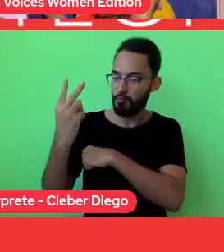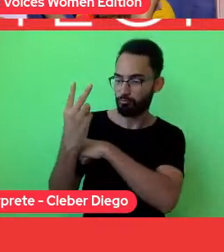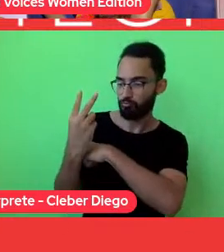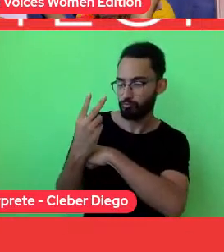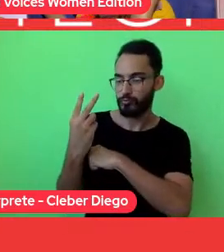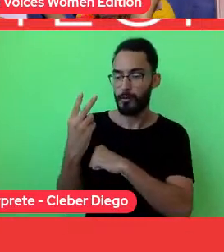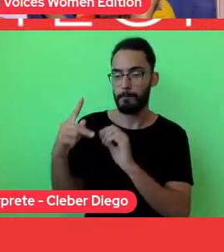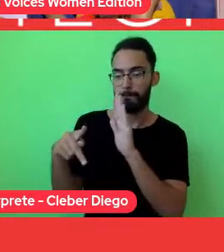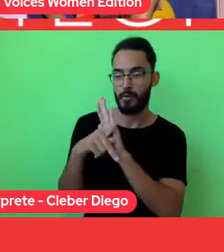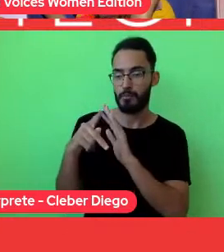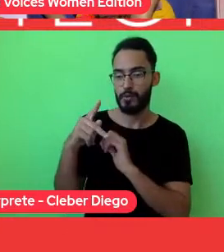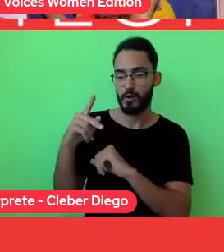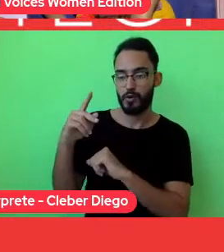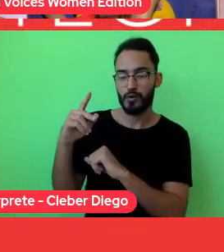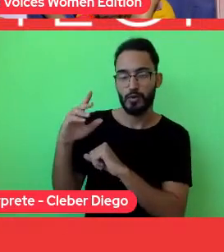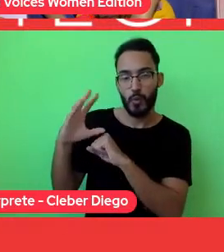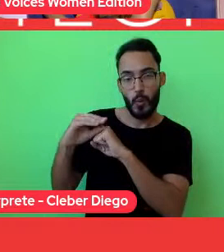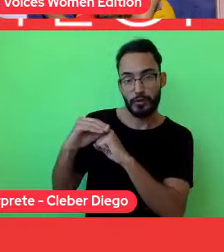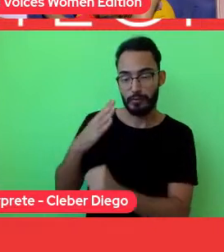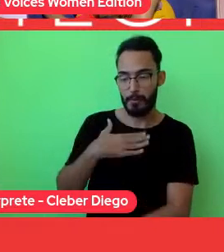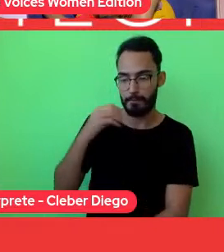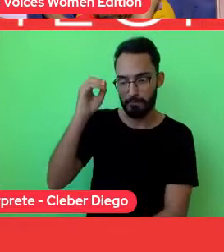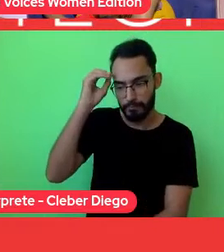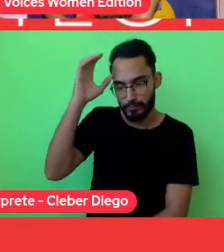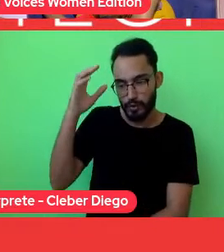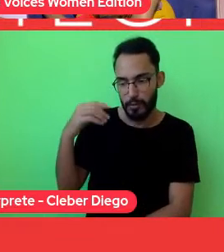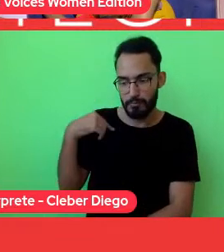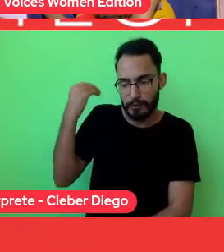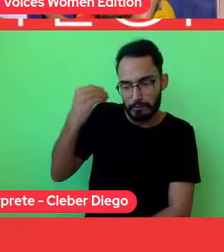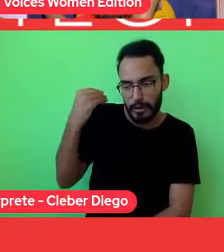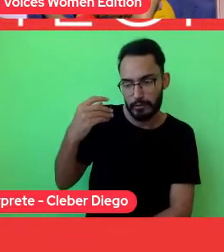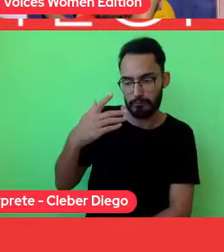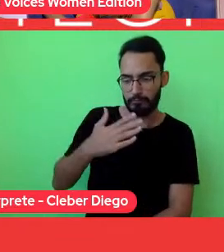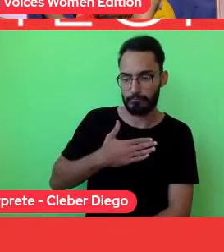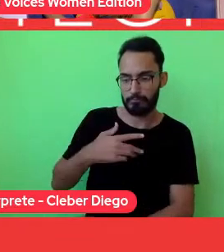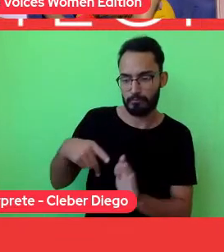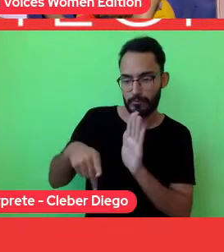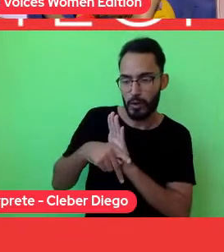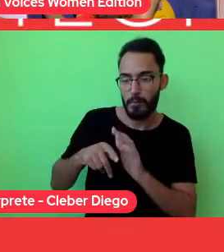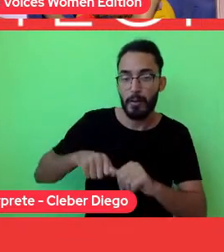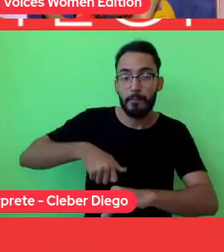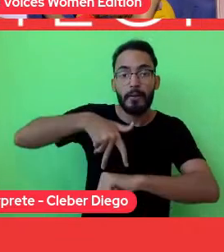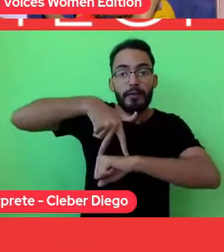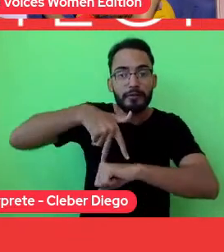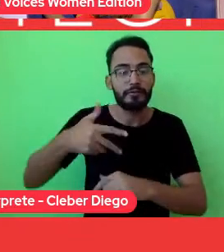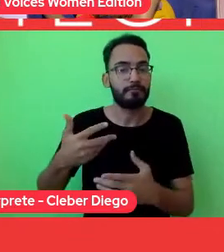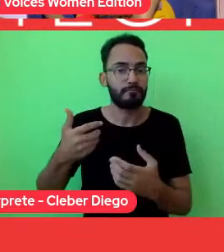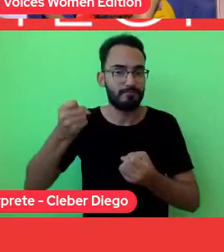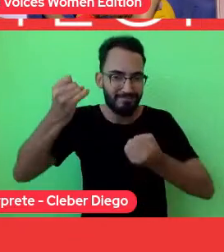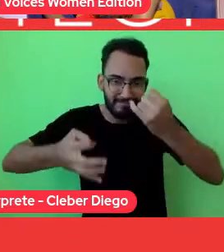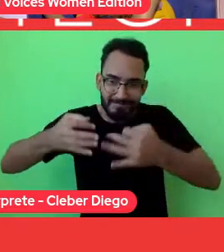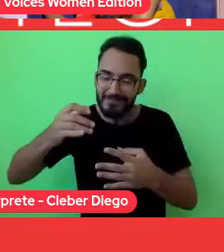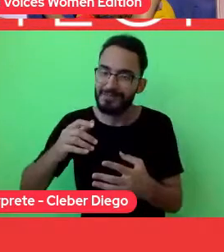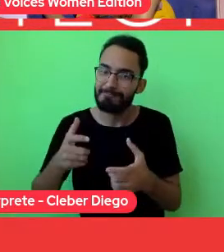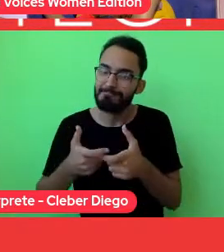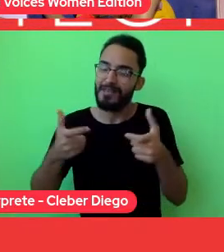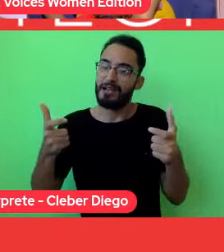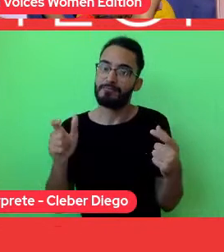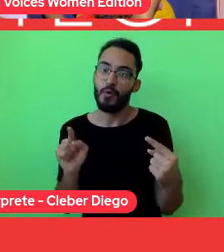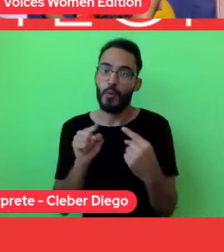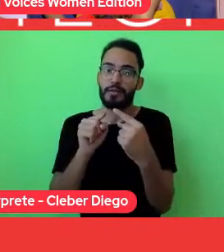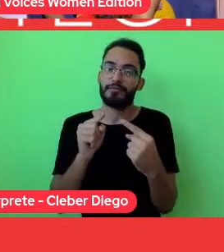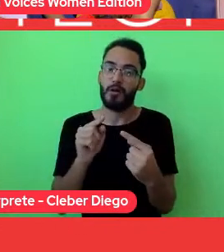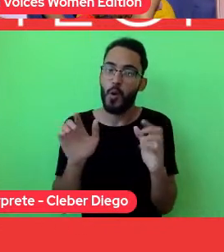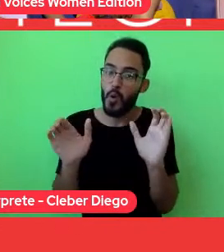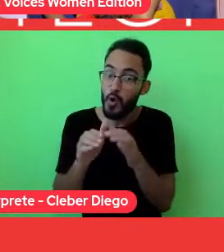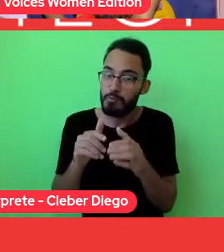autoconhecimento, autorresponsabilidade, protagonismo de carreira, enfim, tudo isso visando uma maior conexão, né? Fazer o nosso